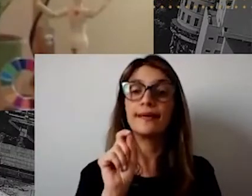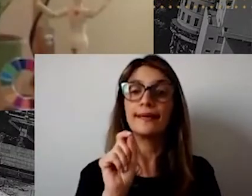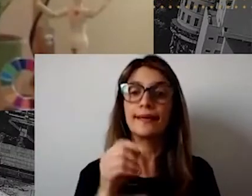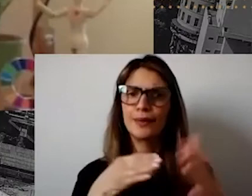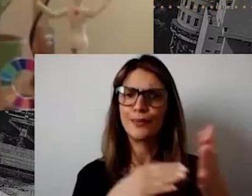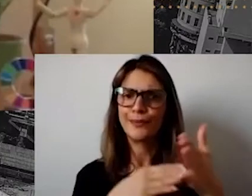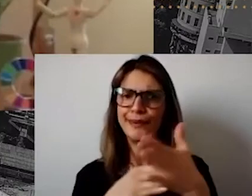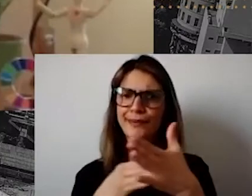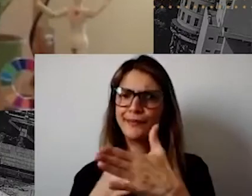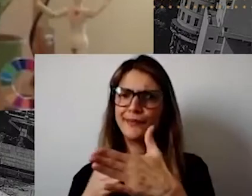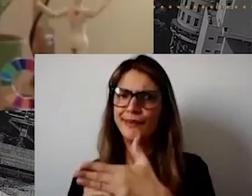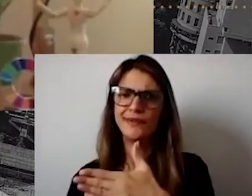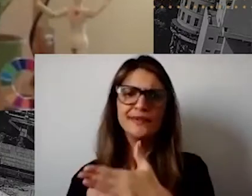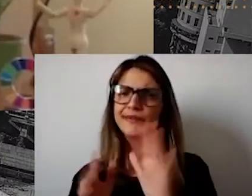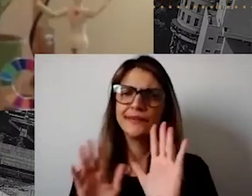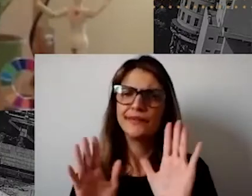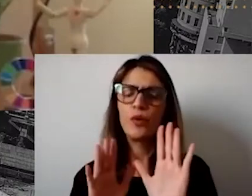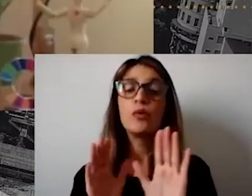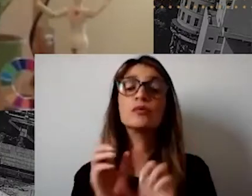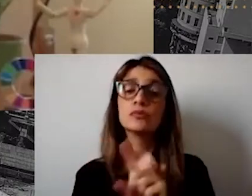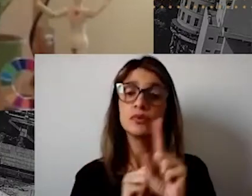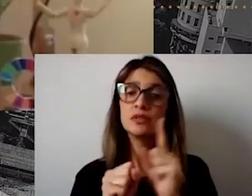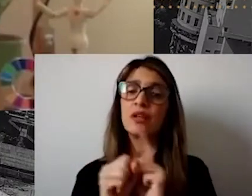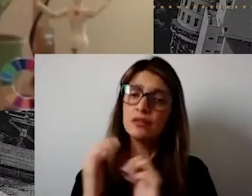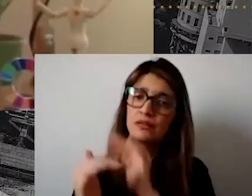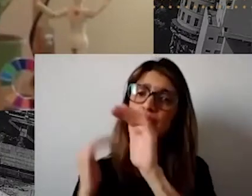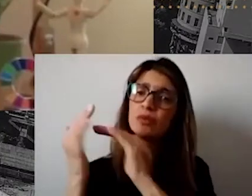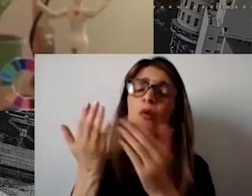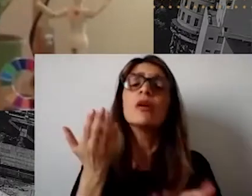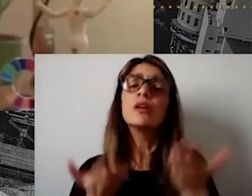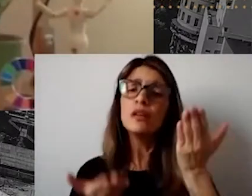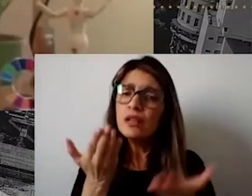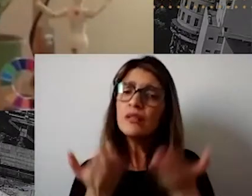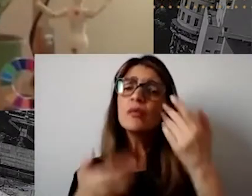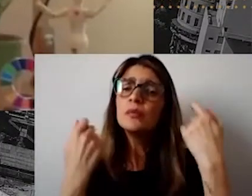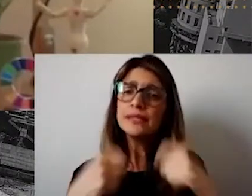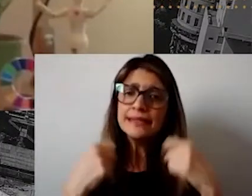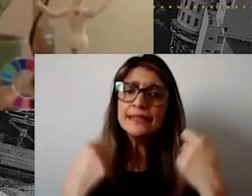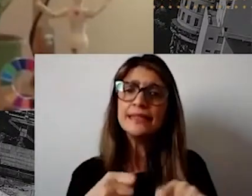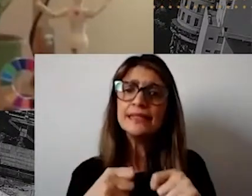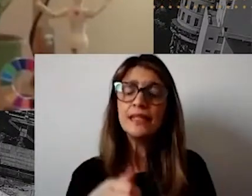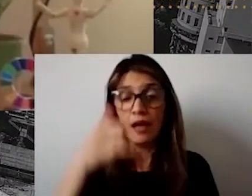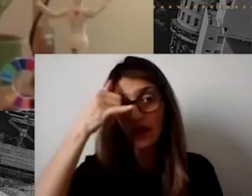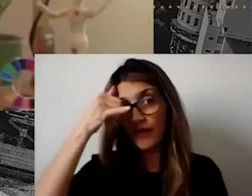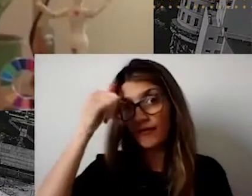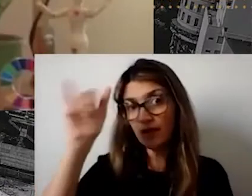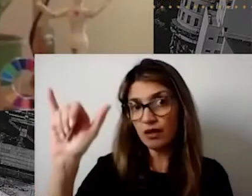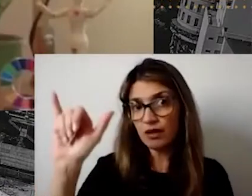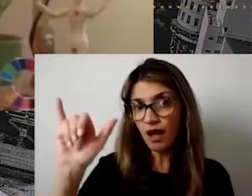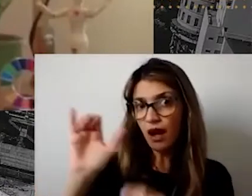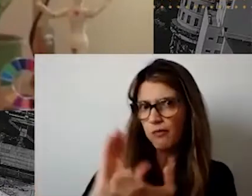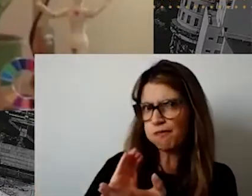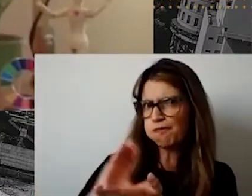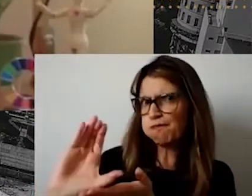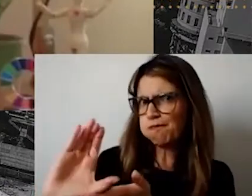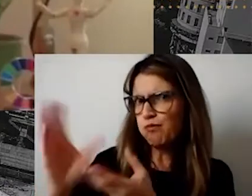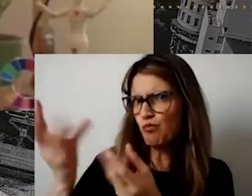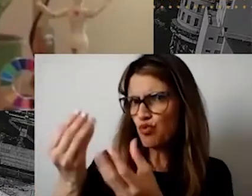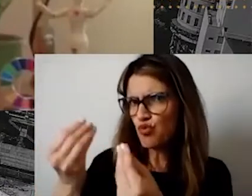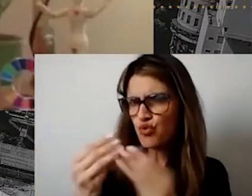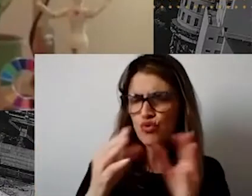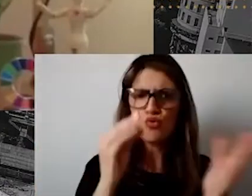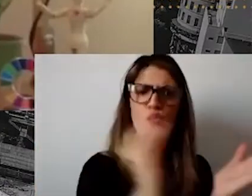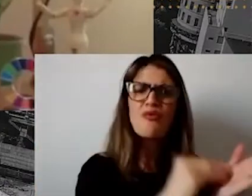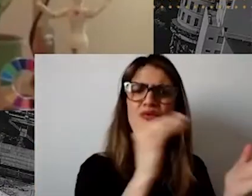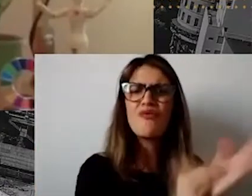as sociedades se desenvolvam em equilíbrio, evitando o acúmulo para poucos e a escassez para muitos,